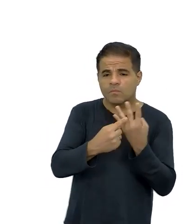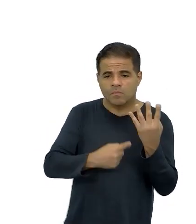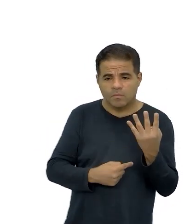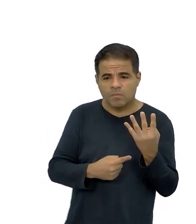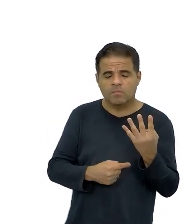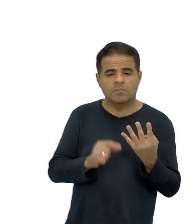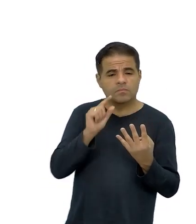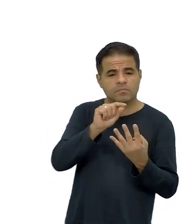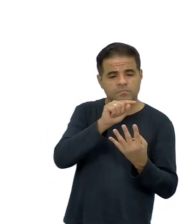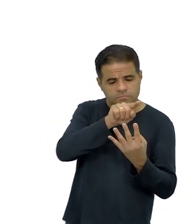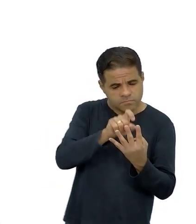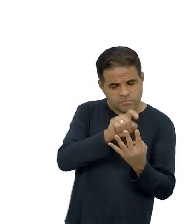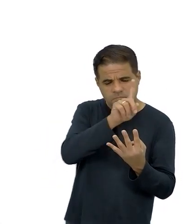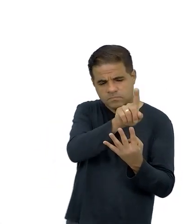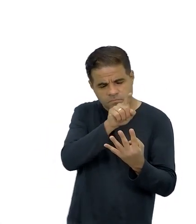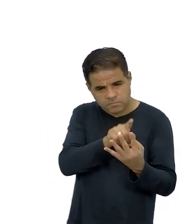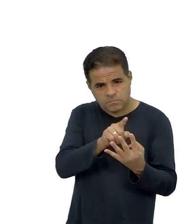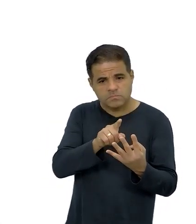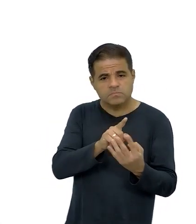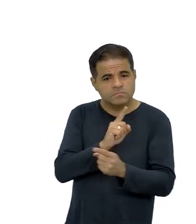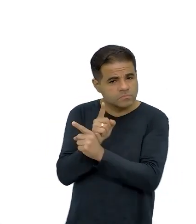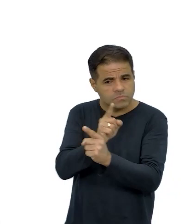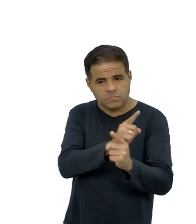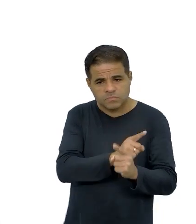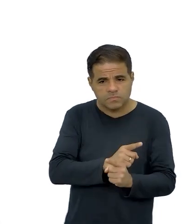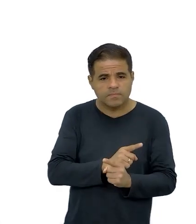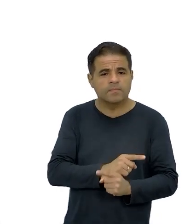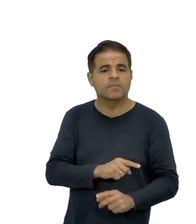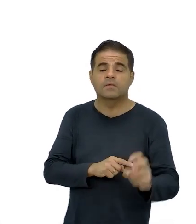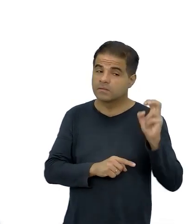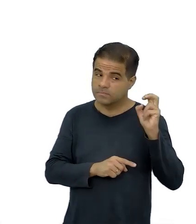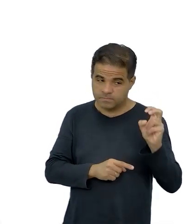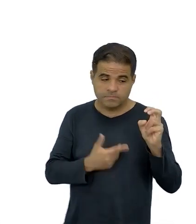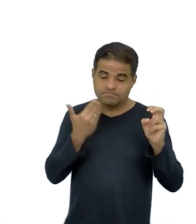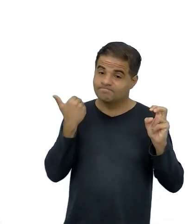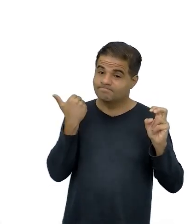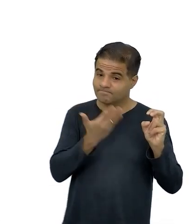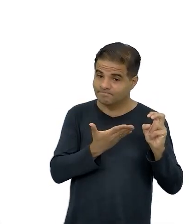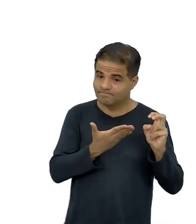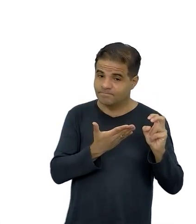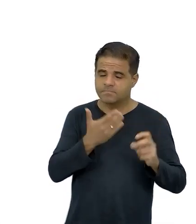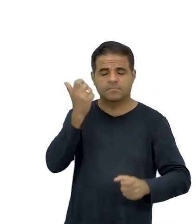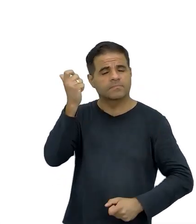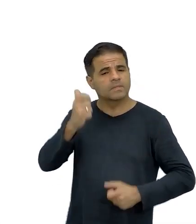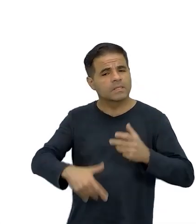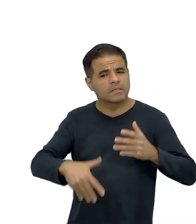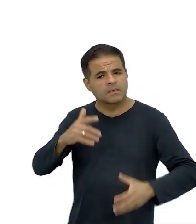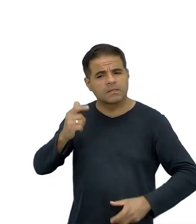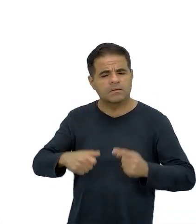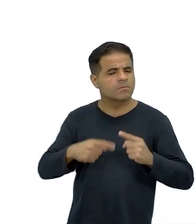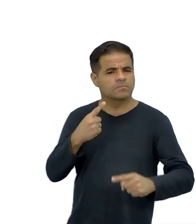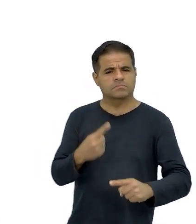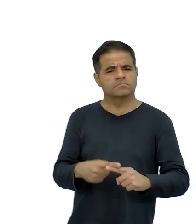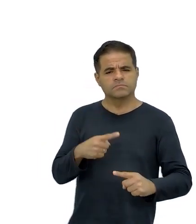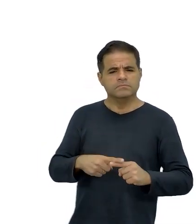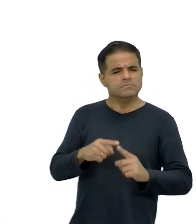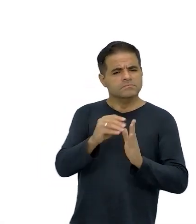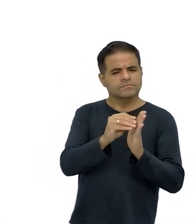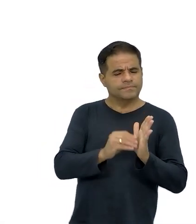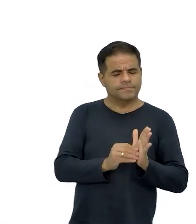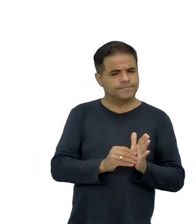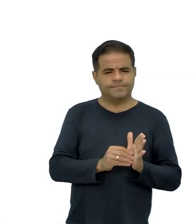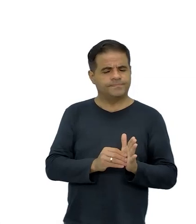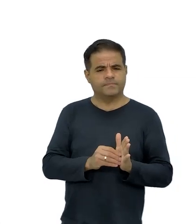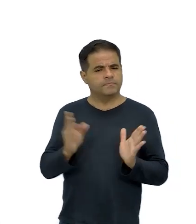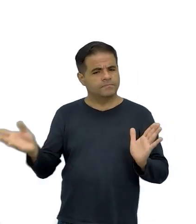nomear os sinais de pontuação encontrados. Na atividade 5, explicar por que os sinais de pontuação